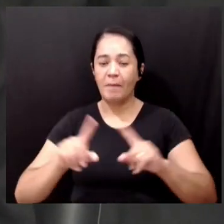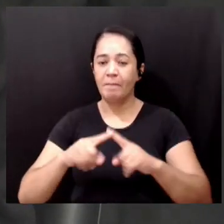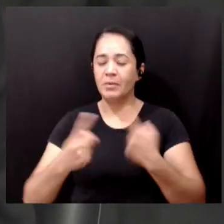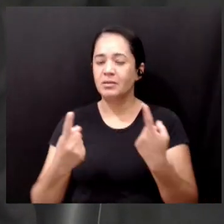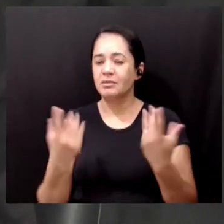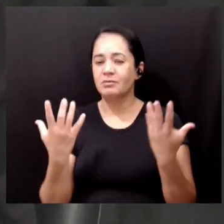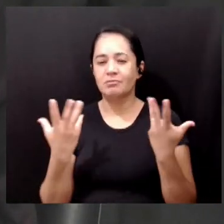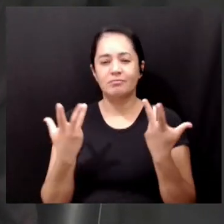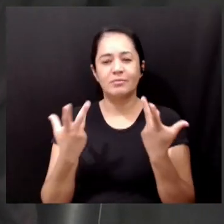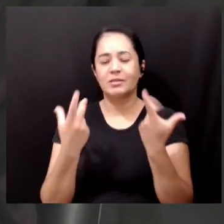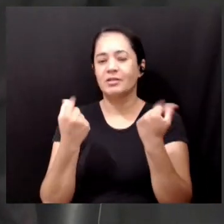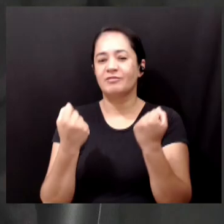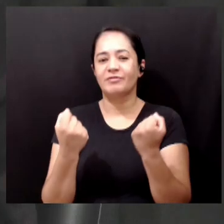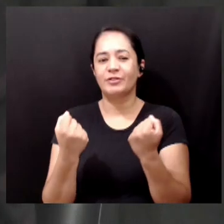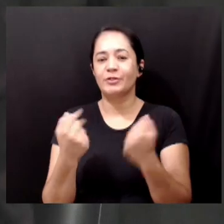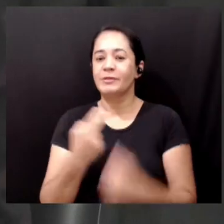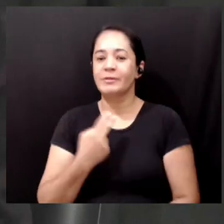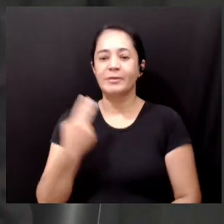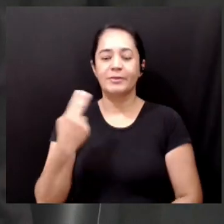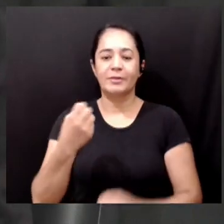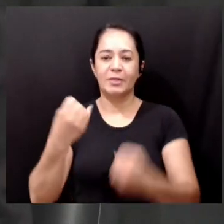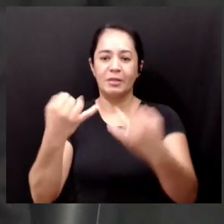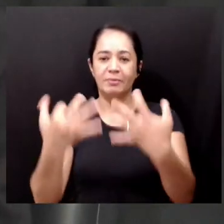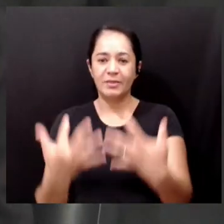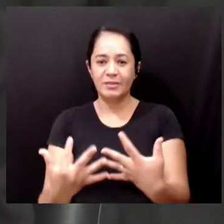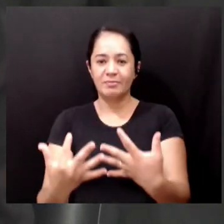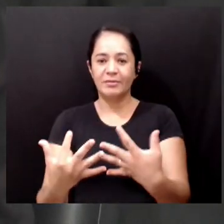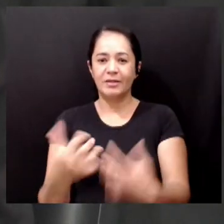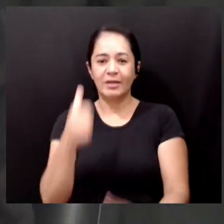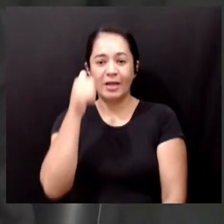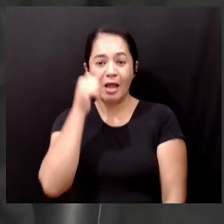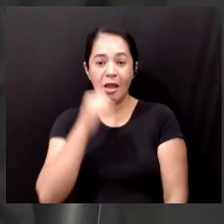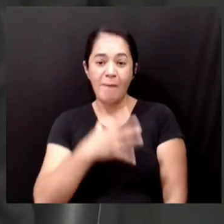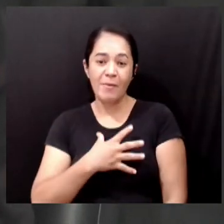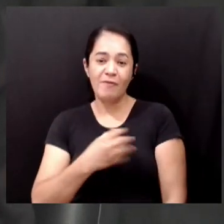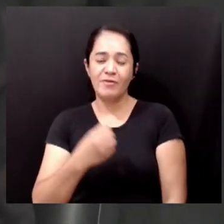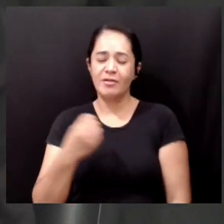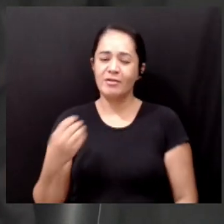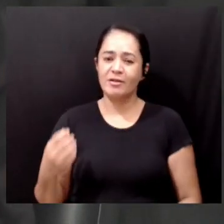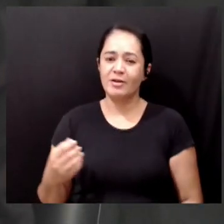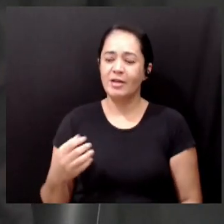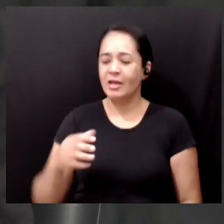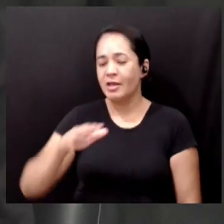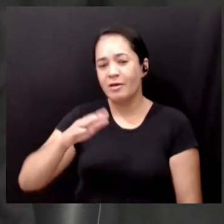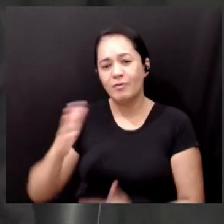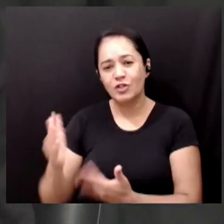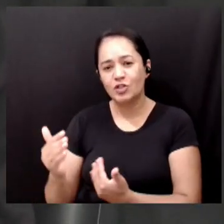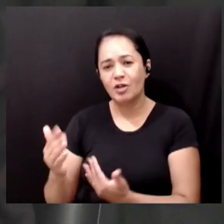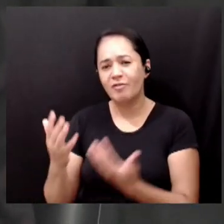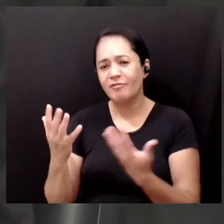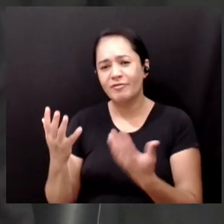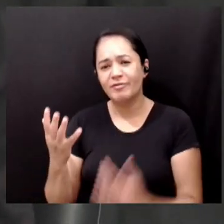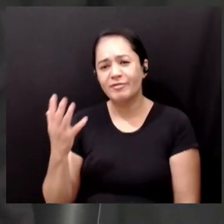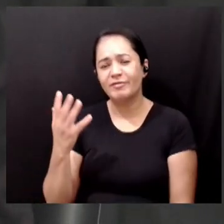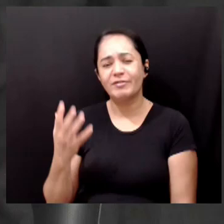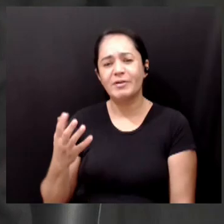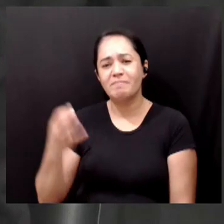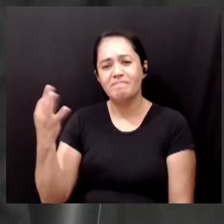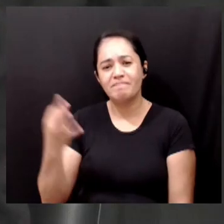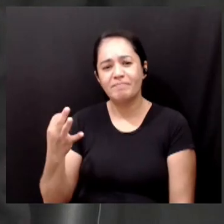indescritível. A Sofia é uma menina maravilhosa. E a Sofia é interessante, Mina, porque quando minha esposa anunciou que estava